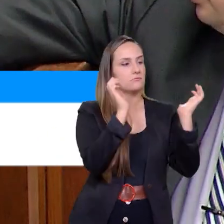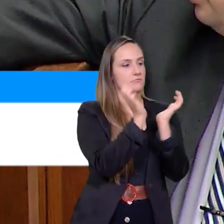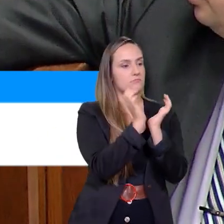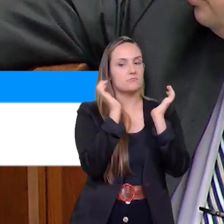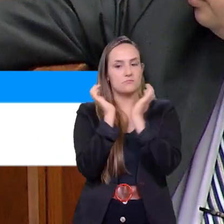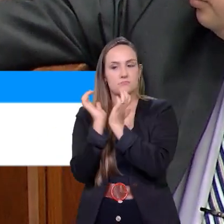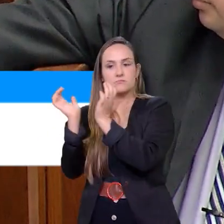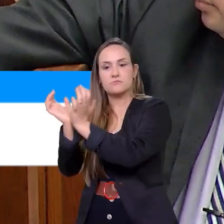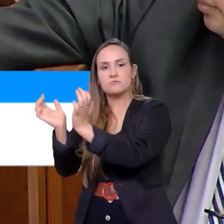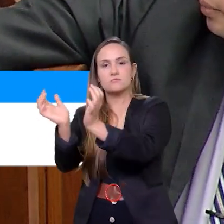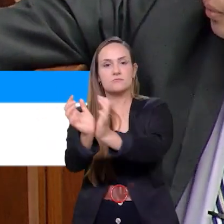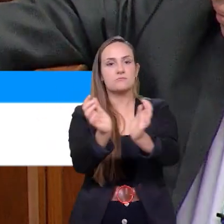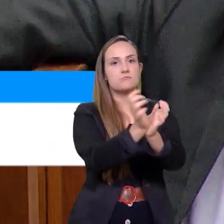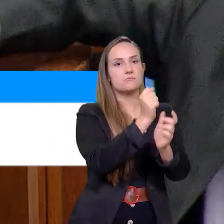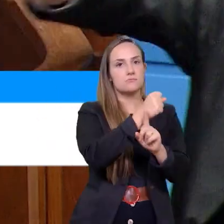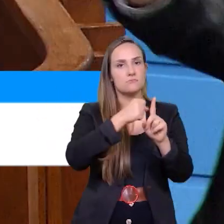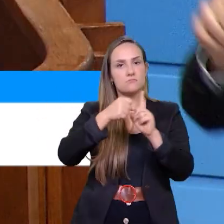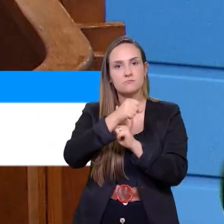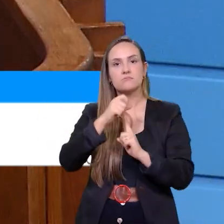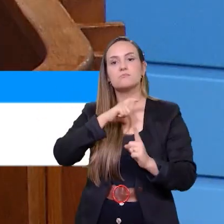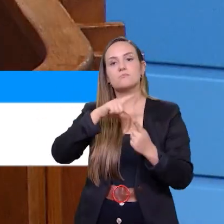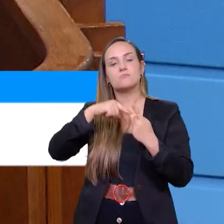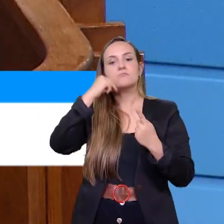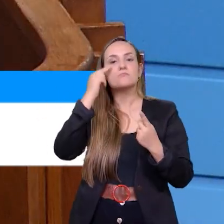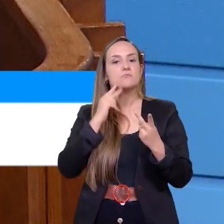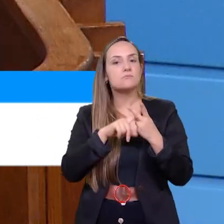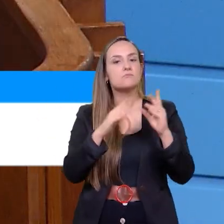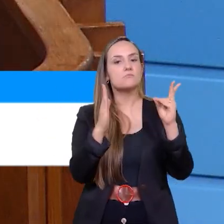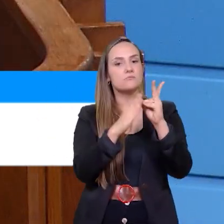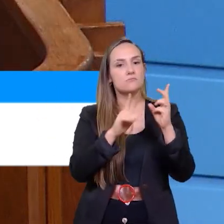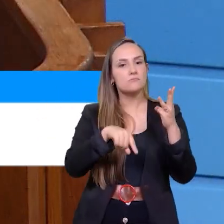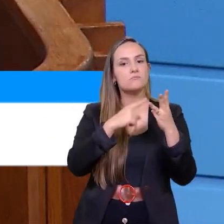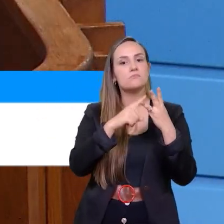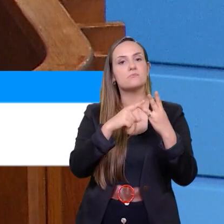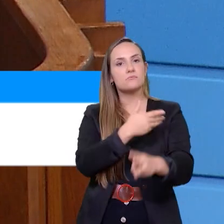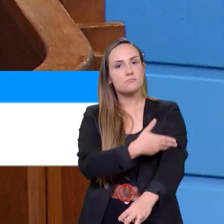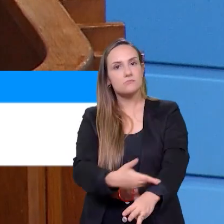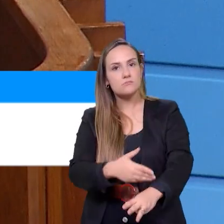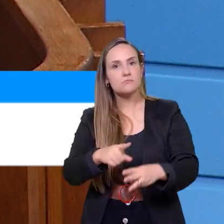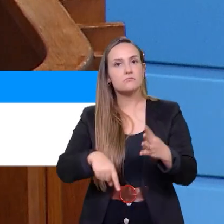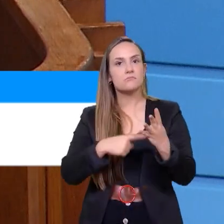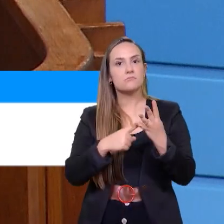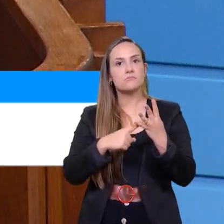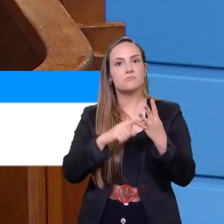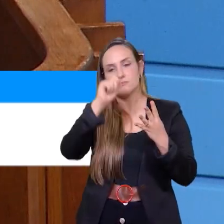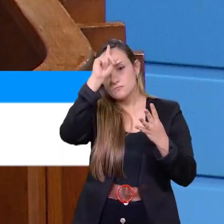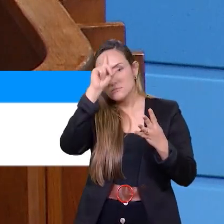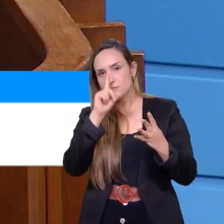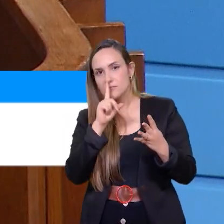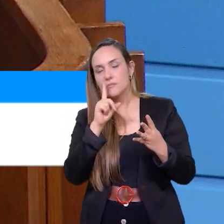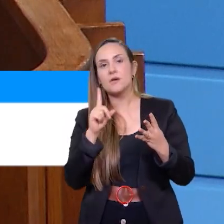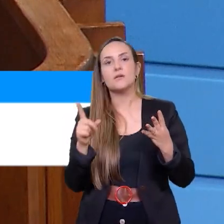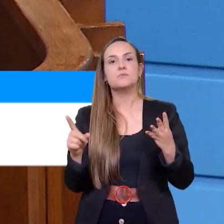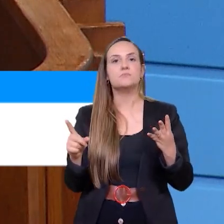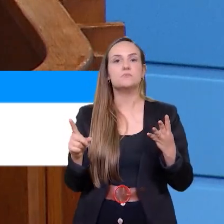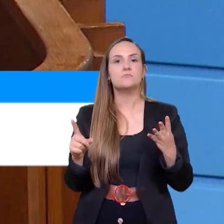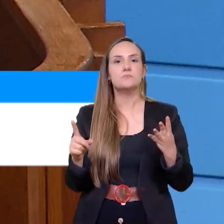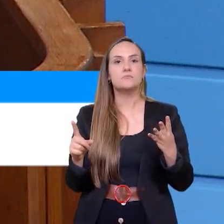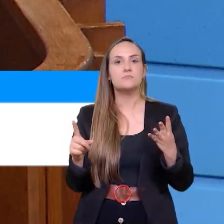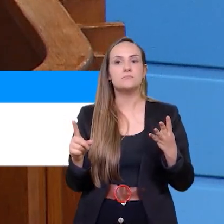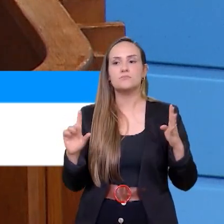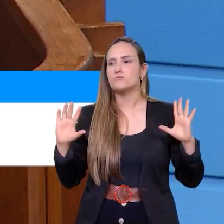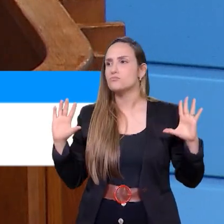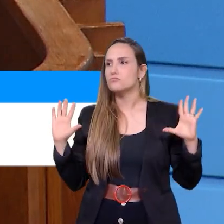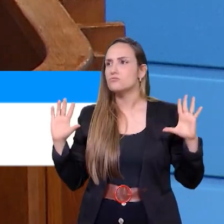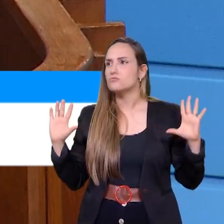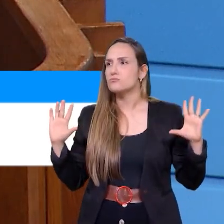os segmentos que compõem a nossa sociedade, entre negros, indígenas, brancos,